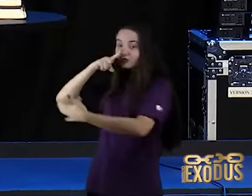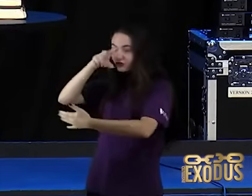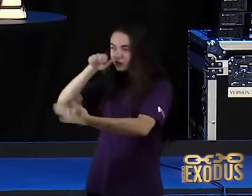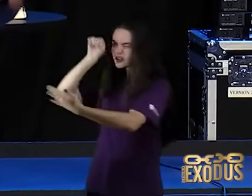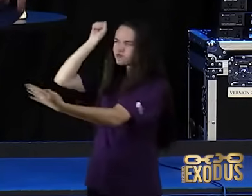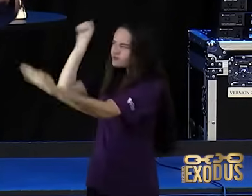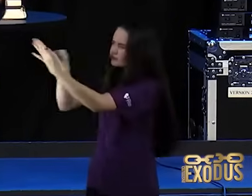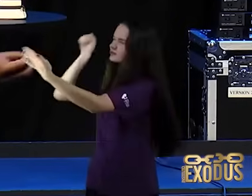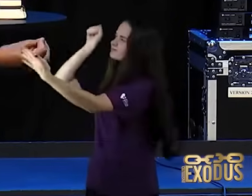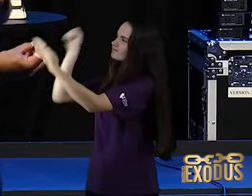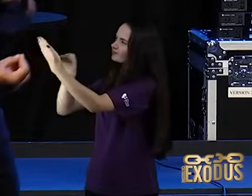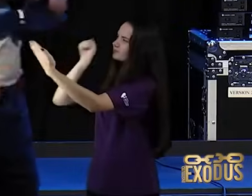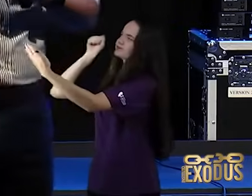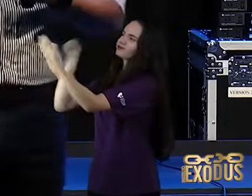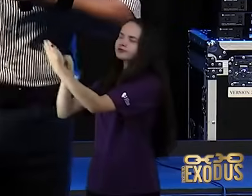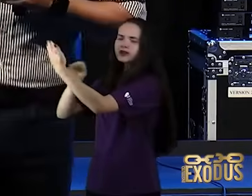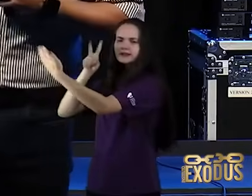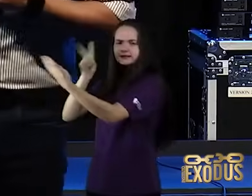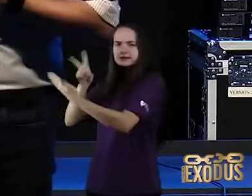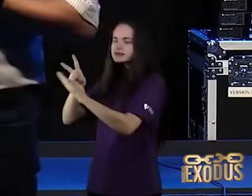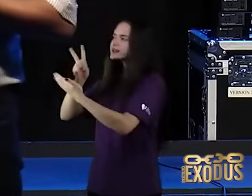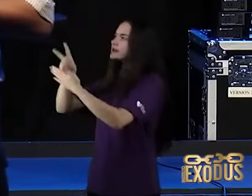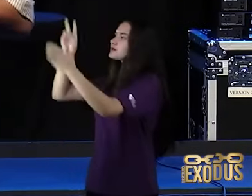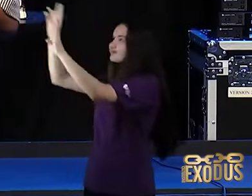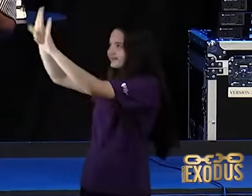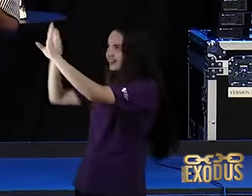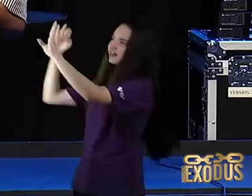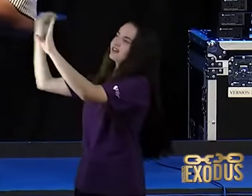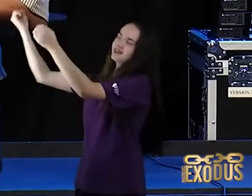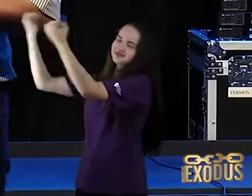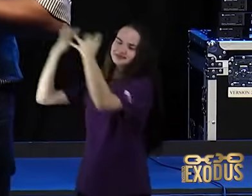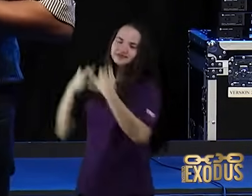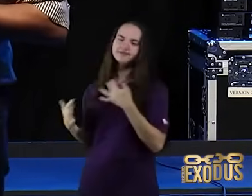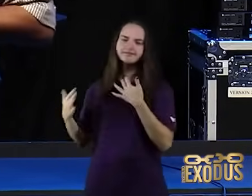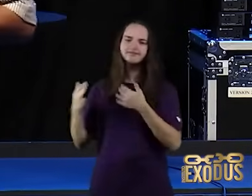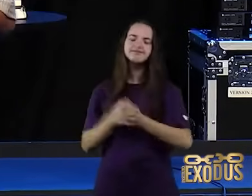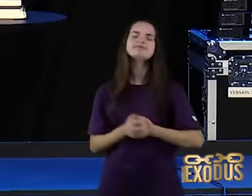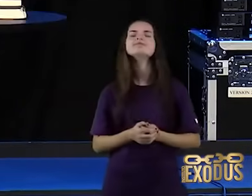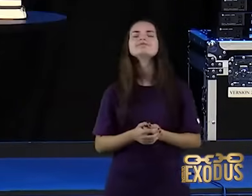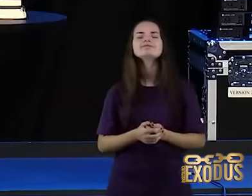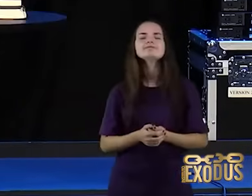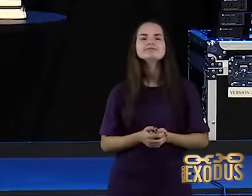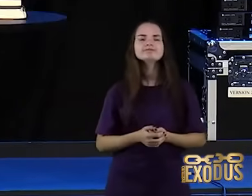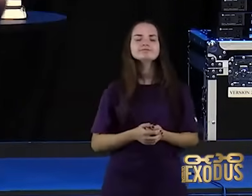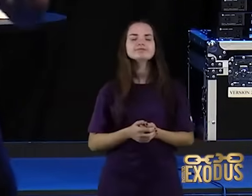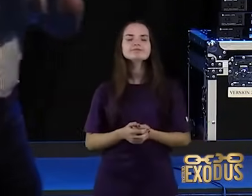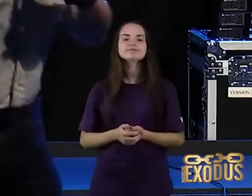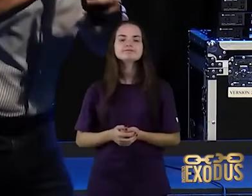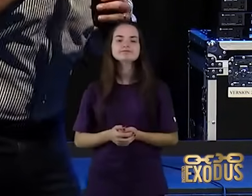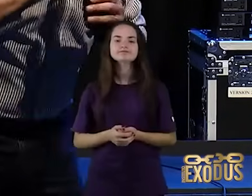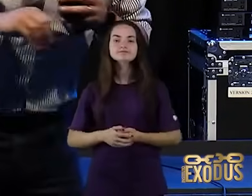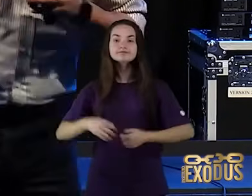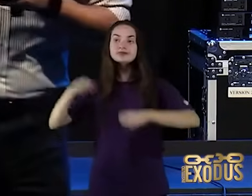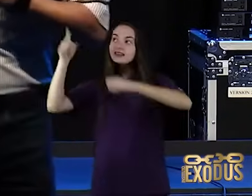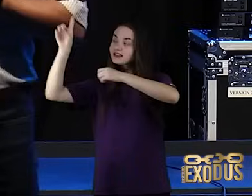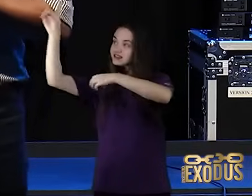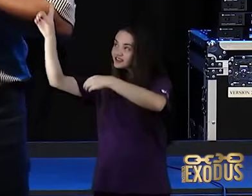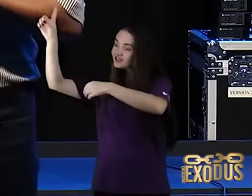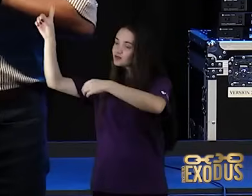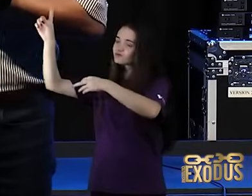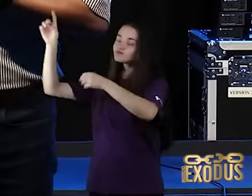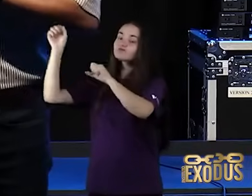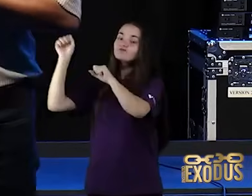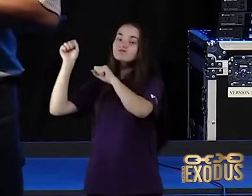essa insistência em você beber da fonte de Deus Ela traz para você pro Ano